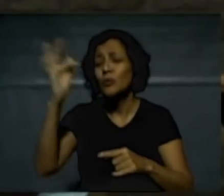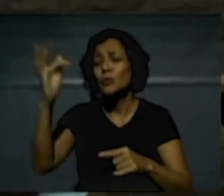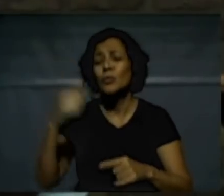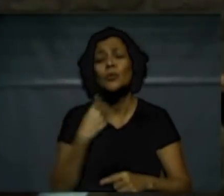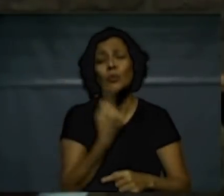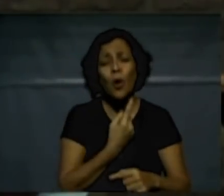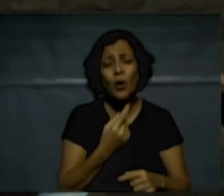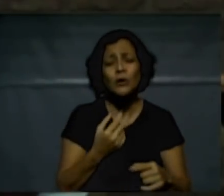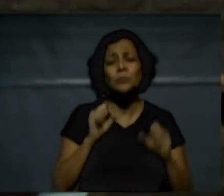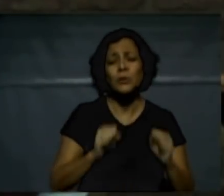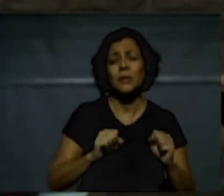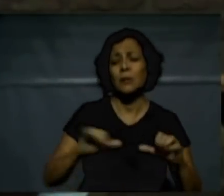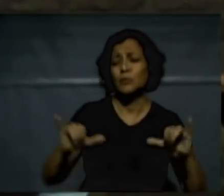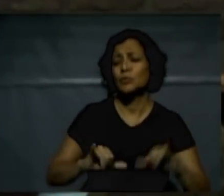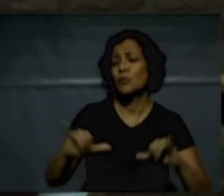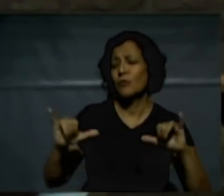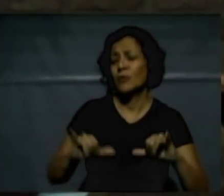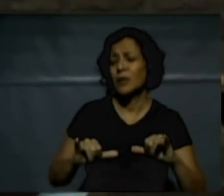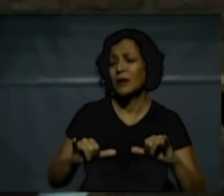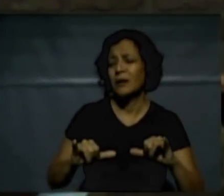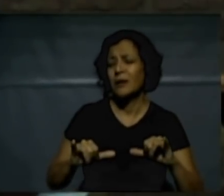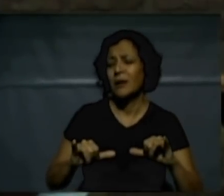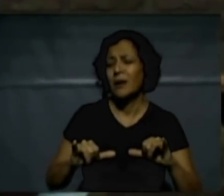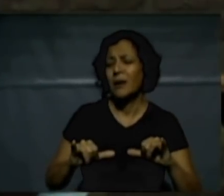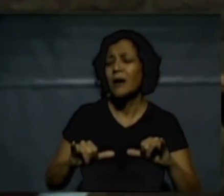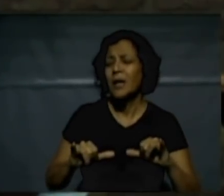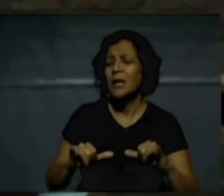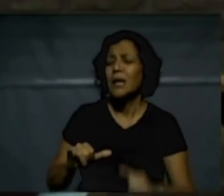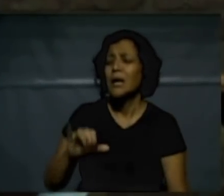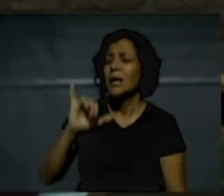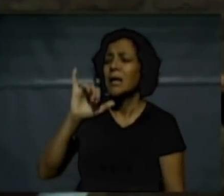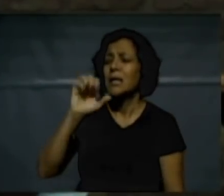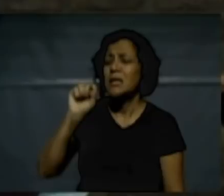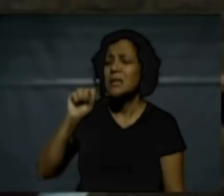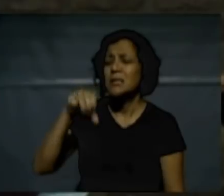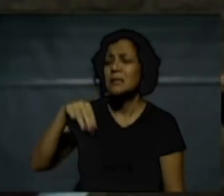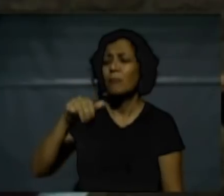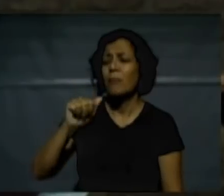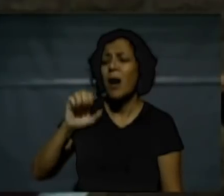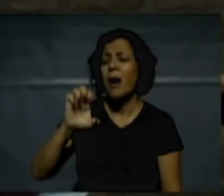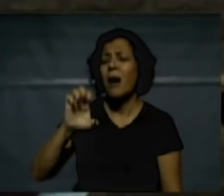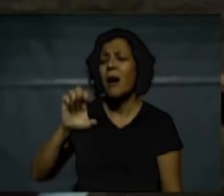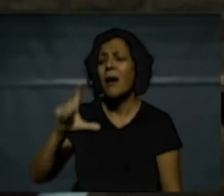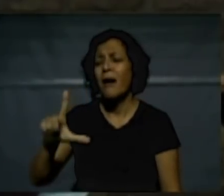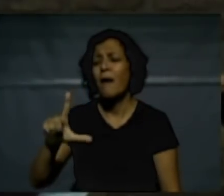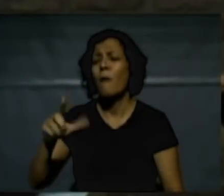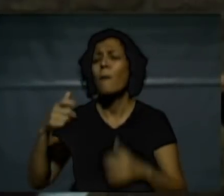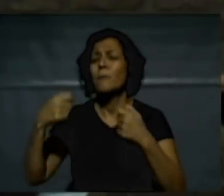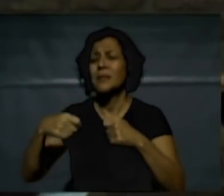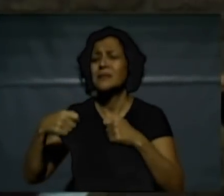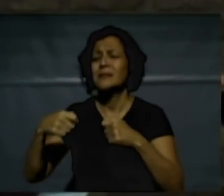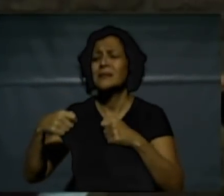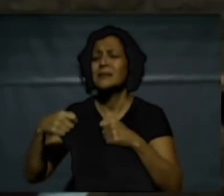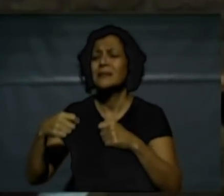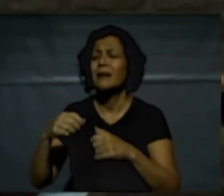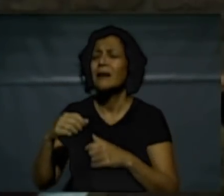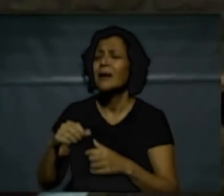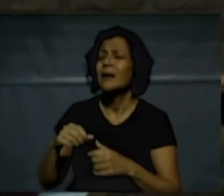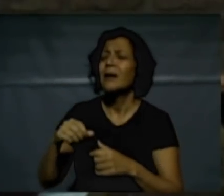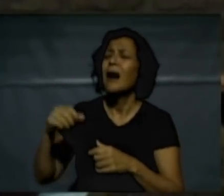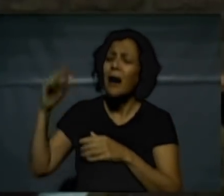Abençoa Ismael, coordenador espiritual do Brasil, os nossos governantes,